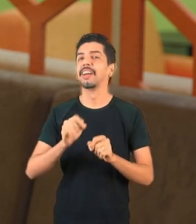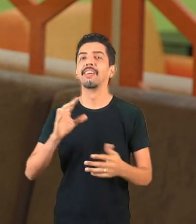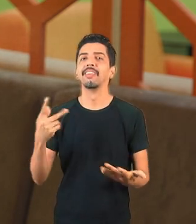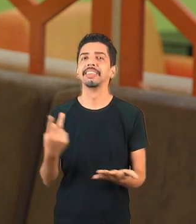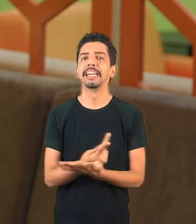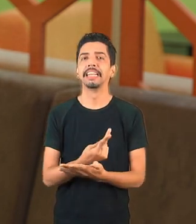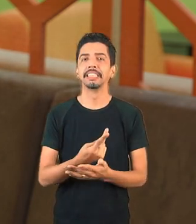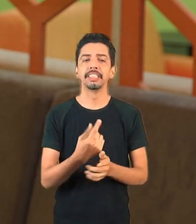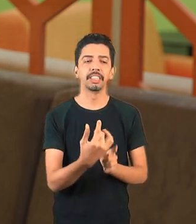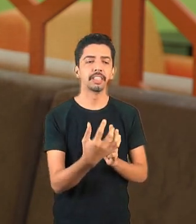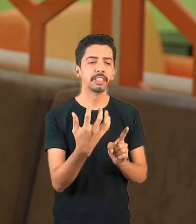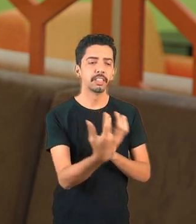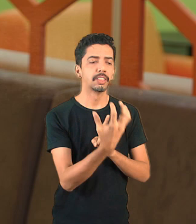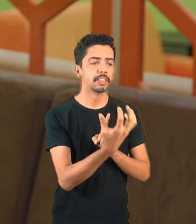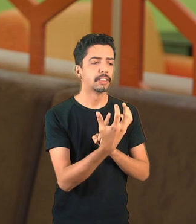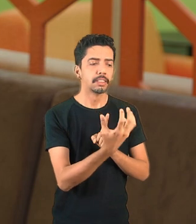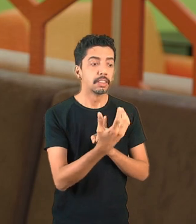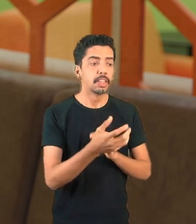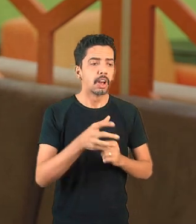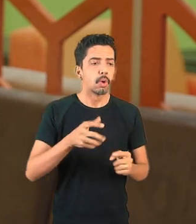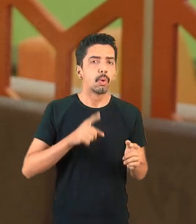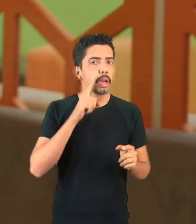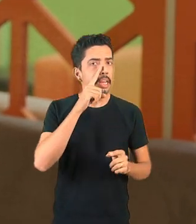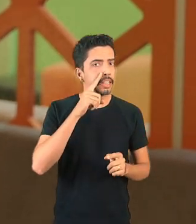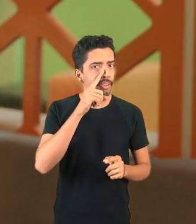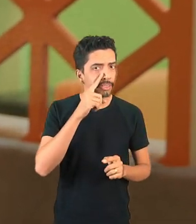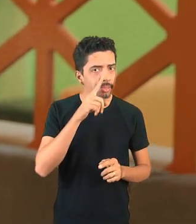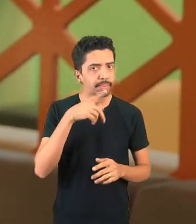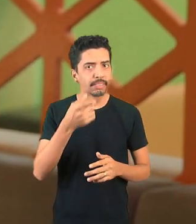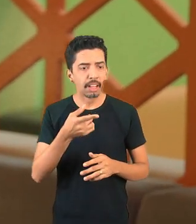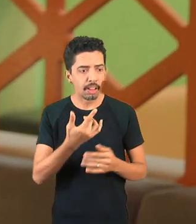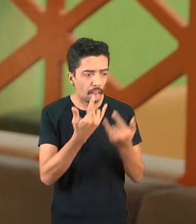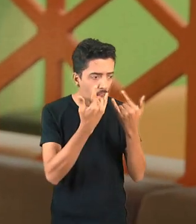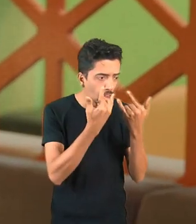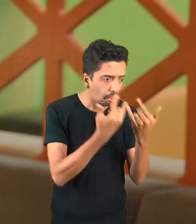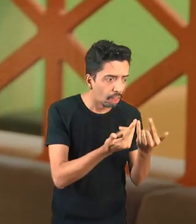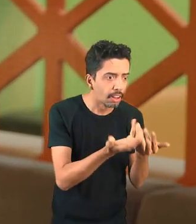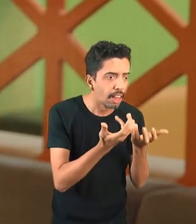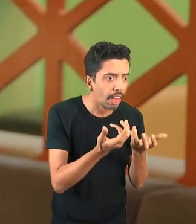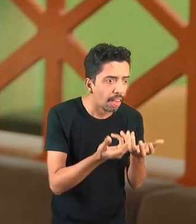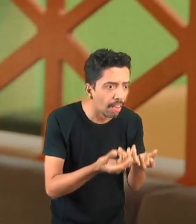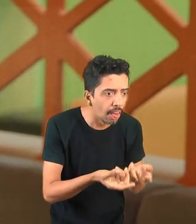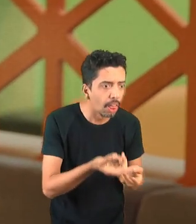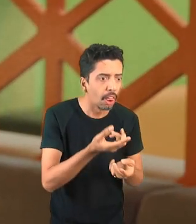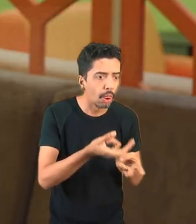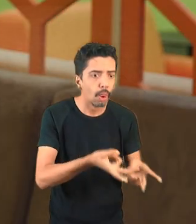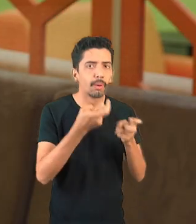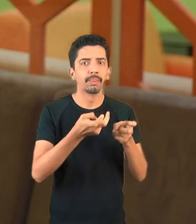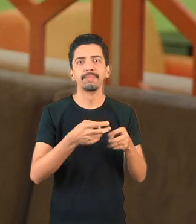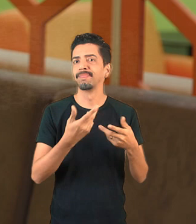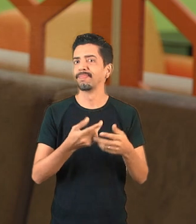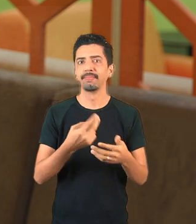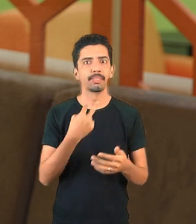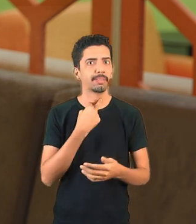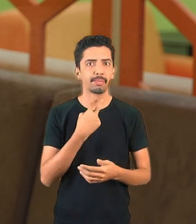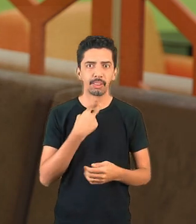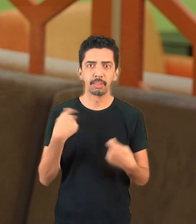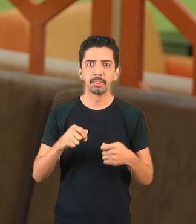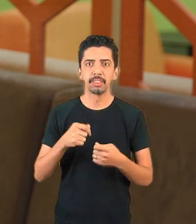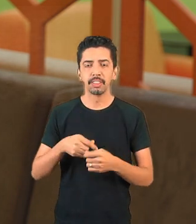pessoa arrojada. Eu vou ganhar mais ainda. Muita atenção nessa hora. Nós precisamos definir então o destino,